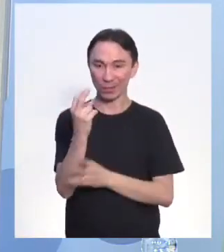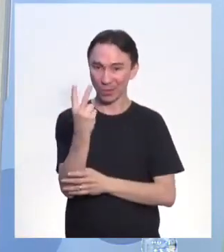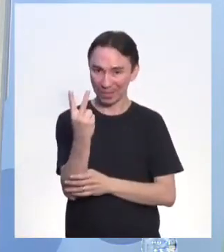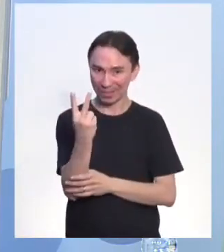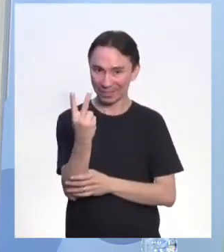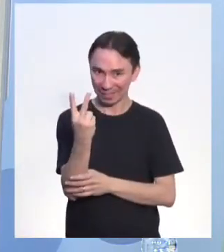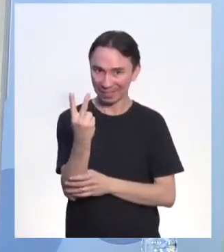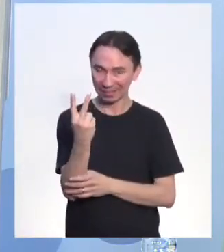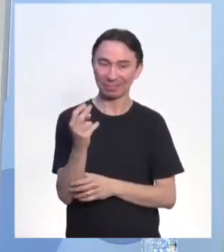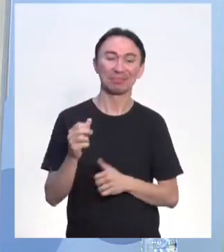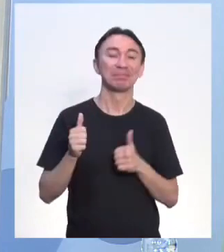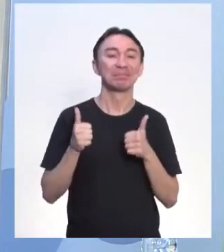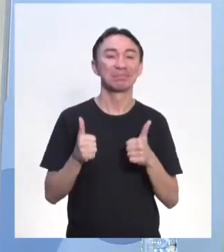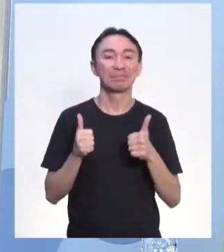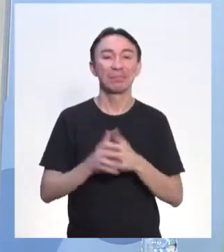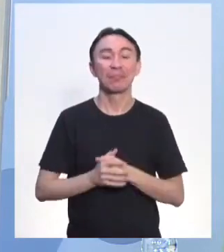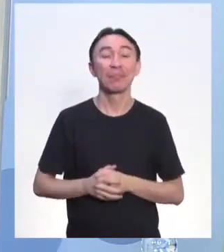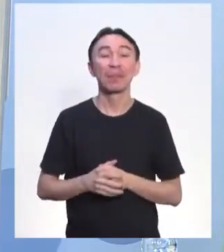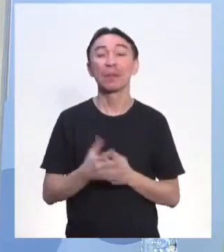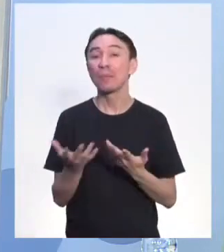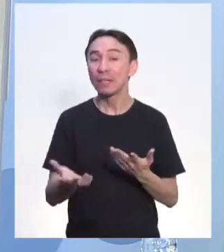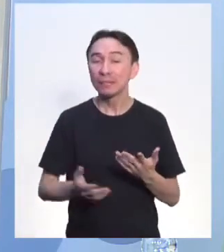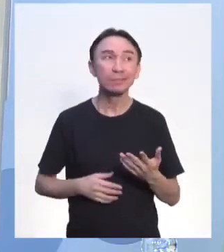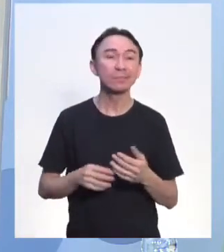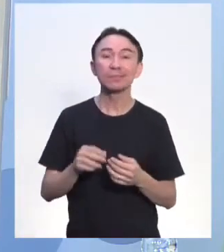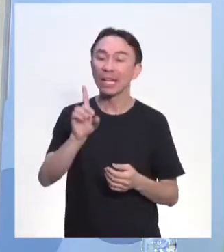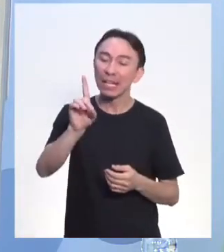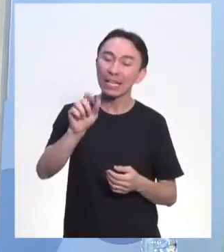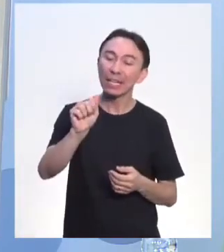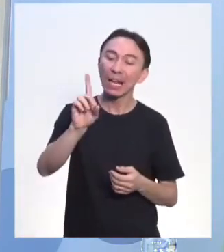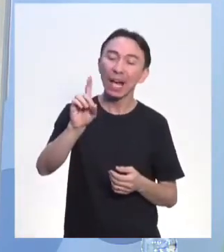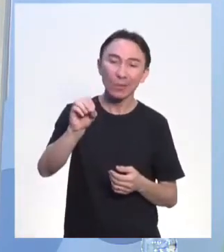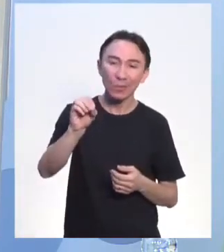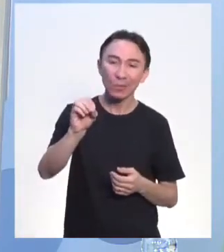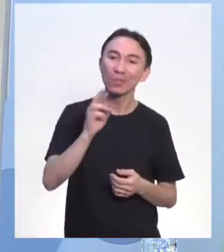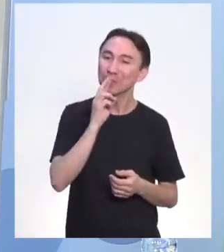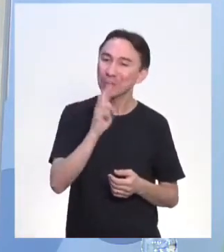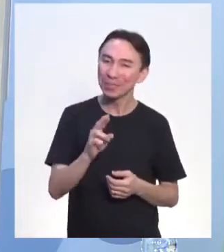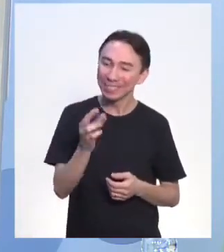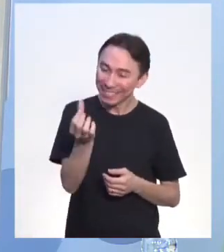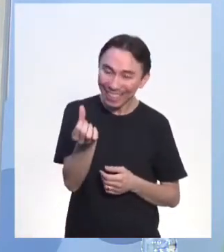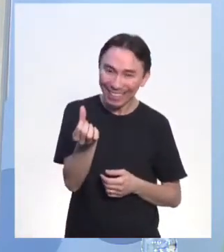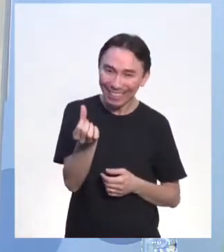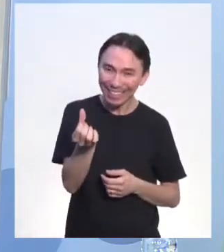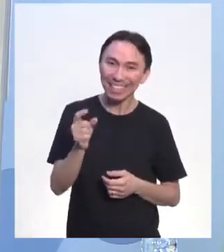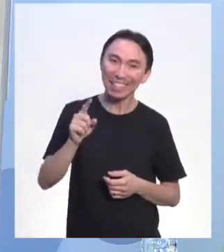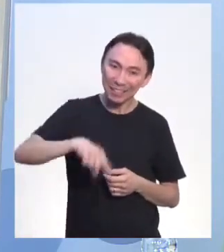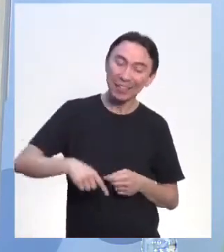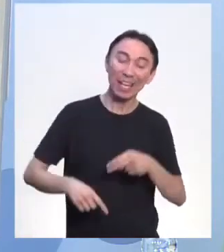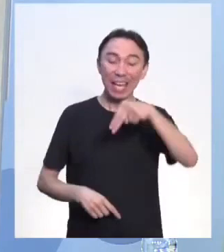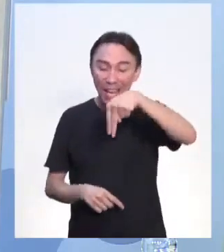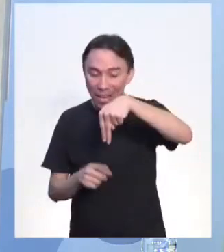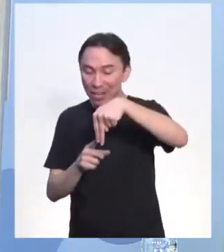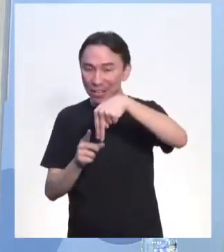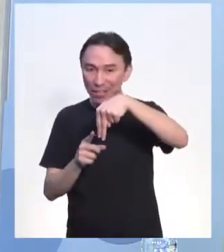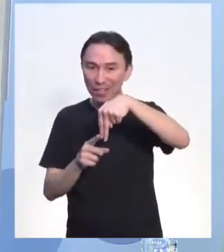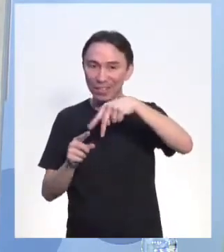cara e coroa, sim? Muito bem. E o dado? São seis respostas diferentes, então o N ômega vai ser 6. Então, esse